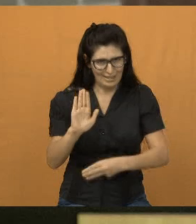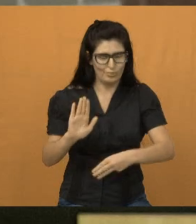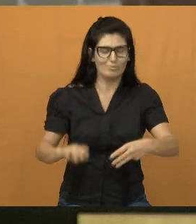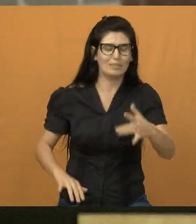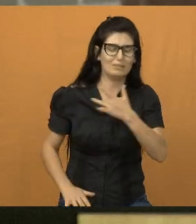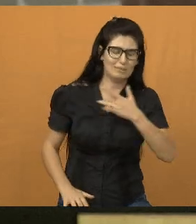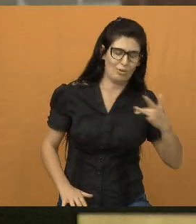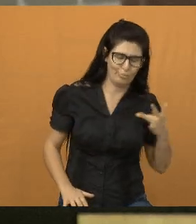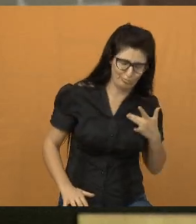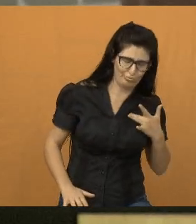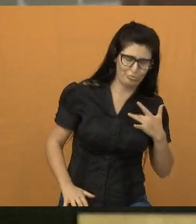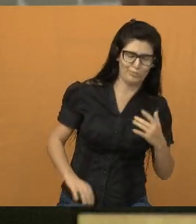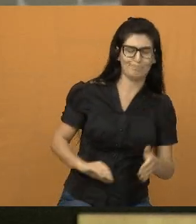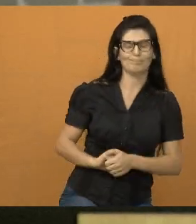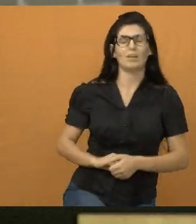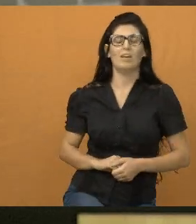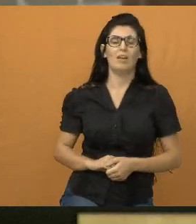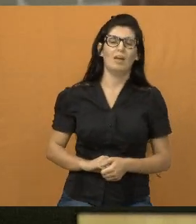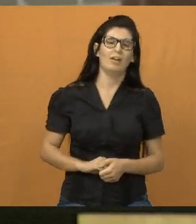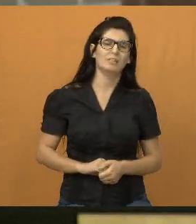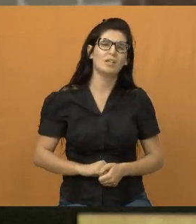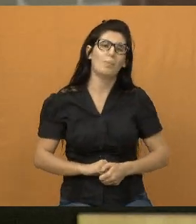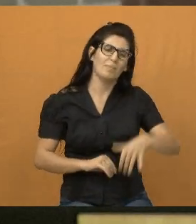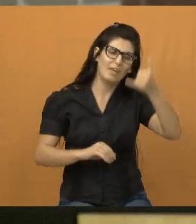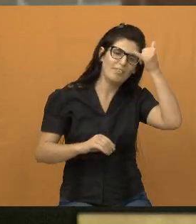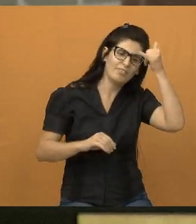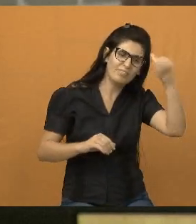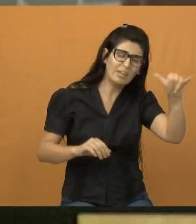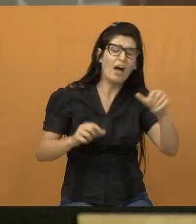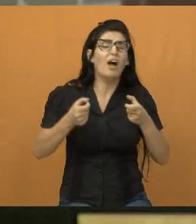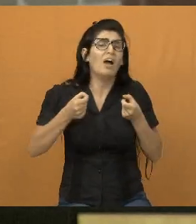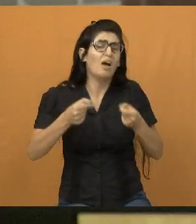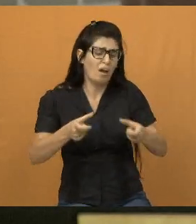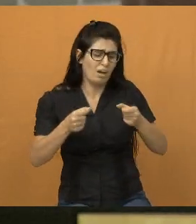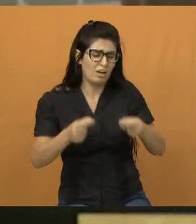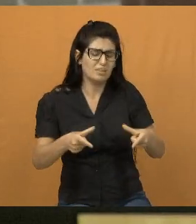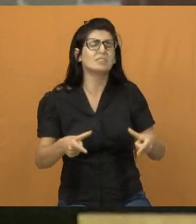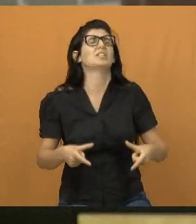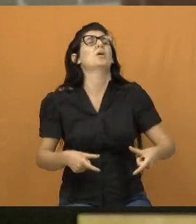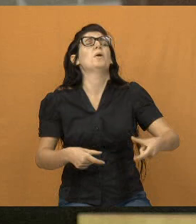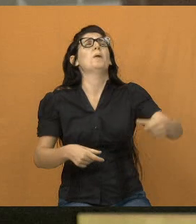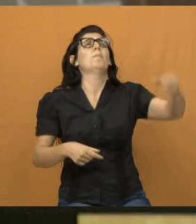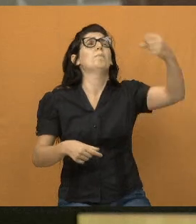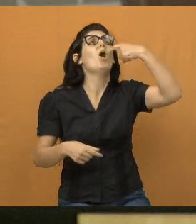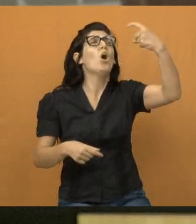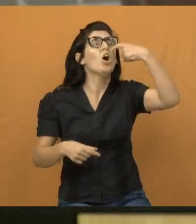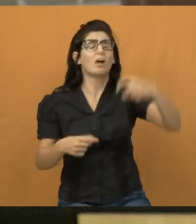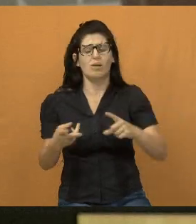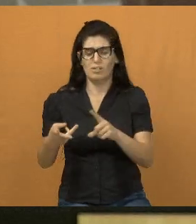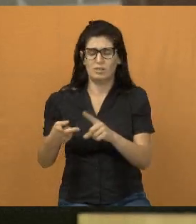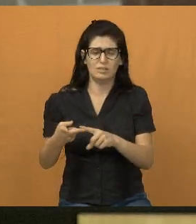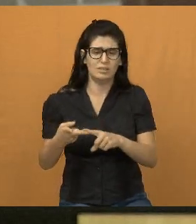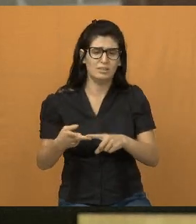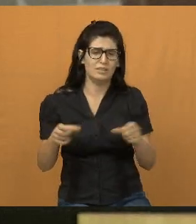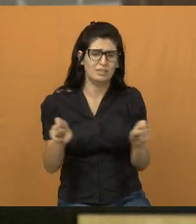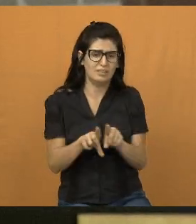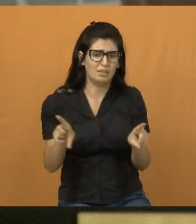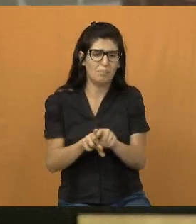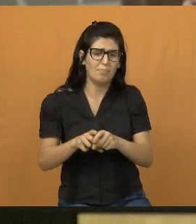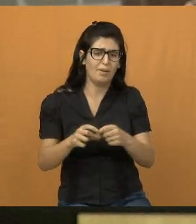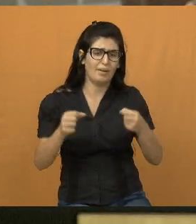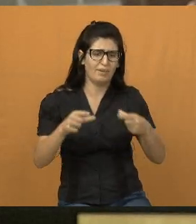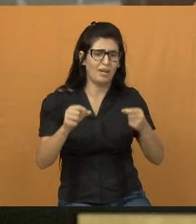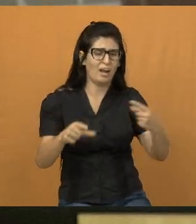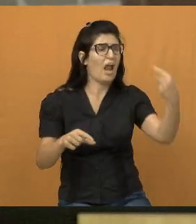vacinação contra a gripe e de prevenção do câncer bucal? Nos meses de abril e maio do ano